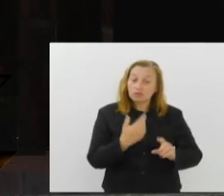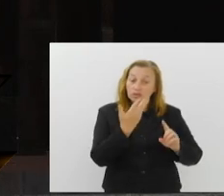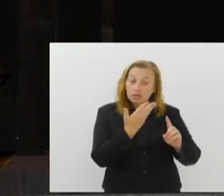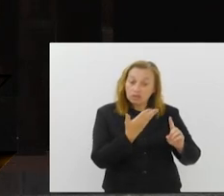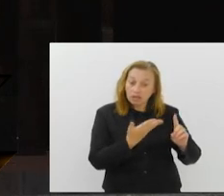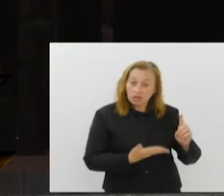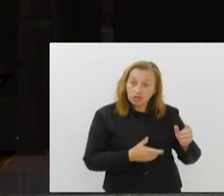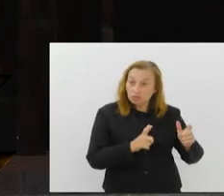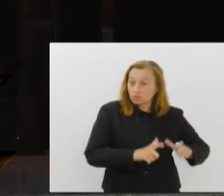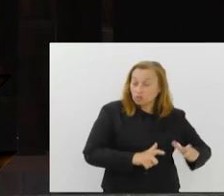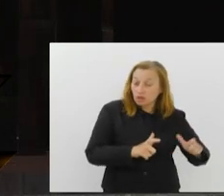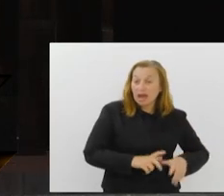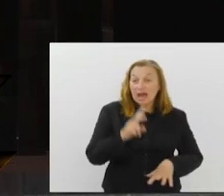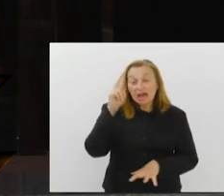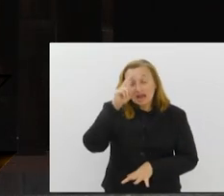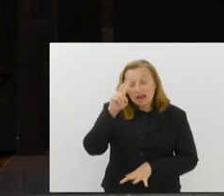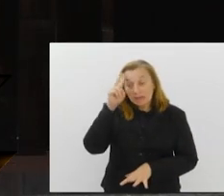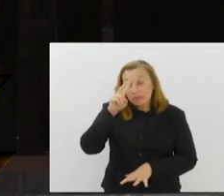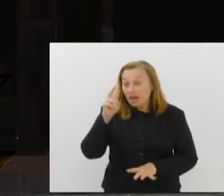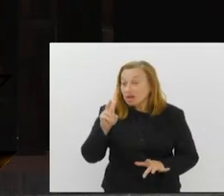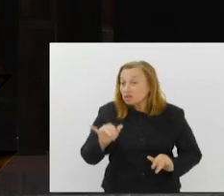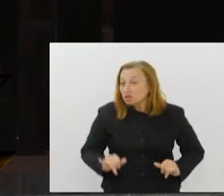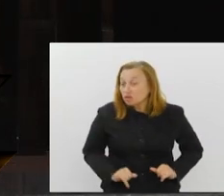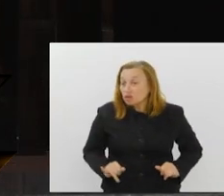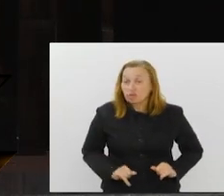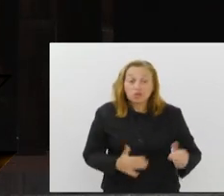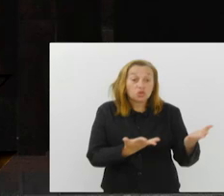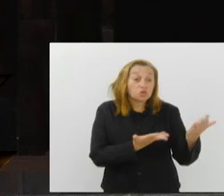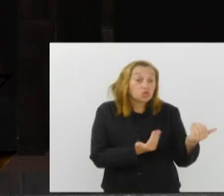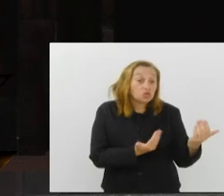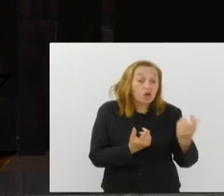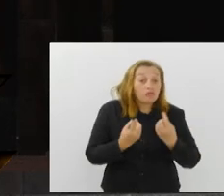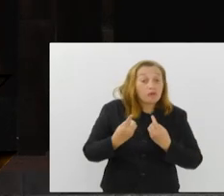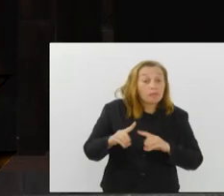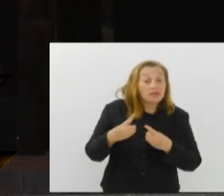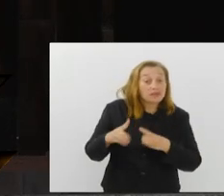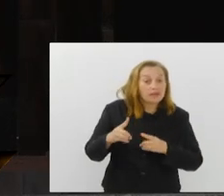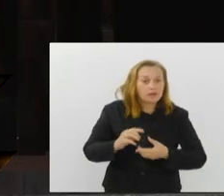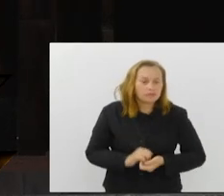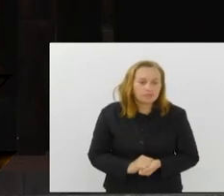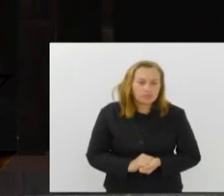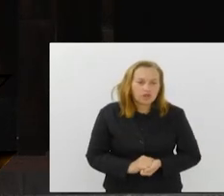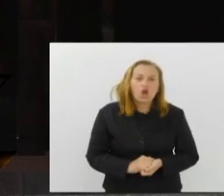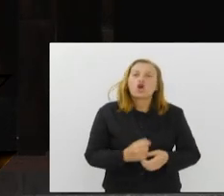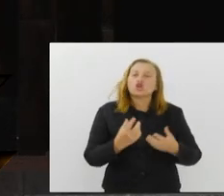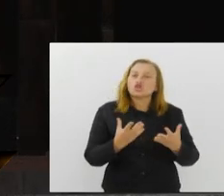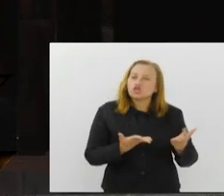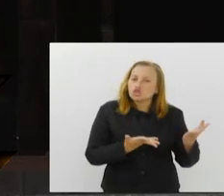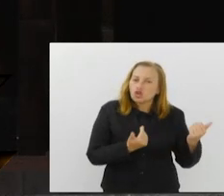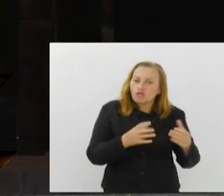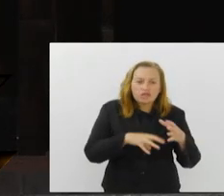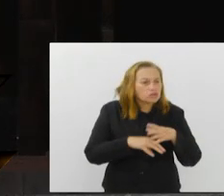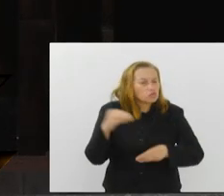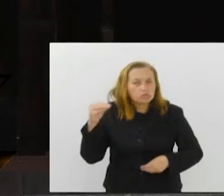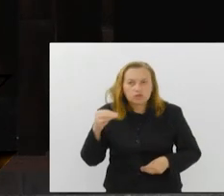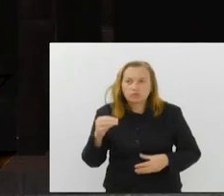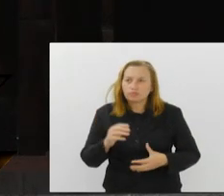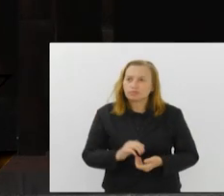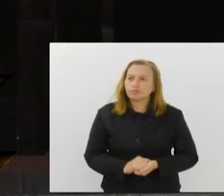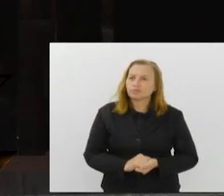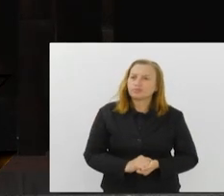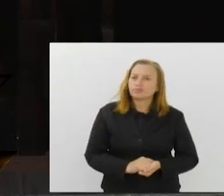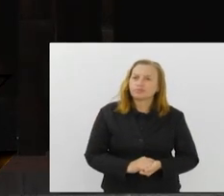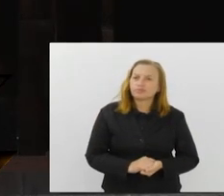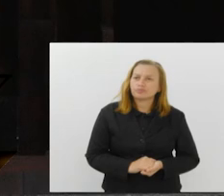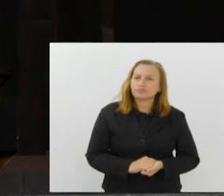nós temos que lembrar esse sofrimento do jovens que foram perseguidos dos jovens que desapareceram